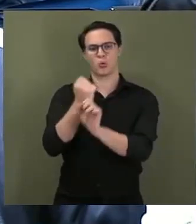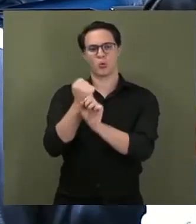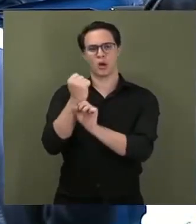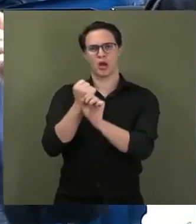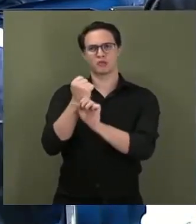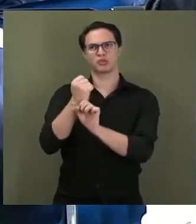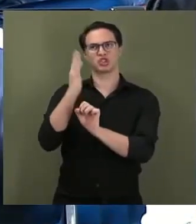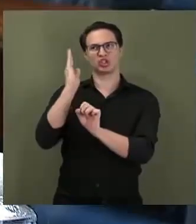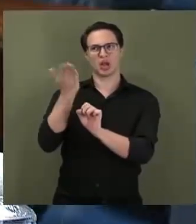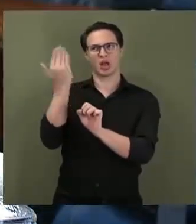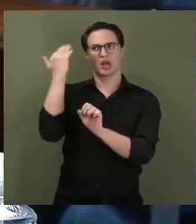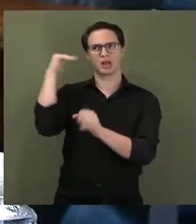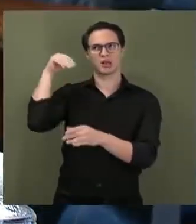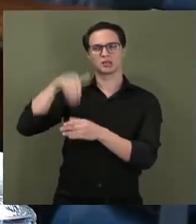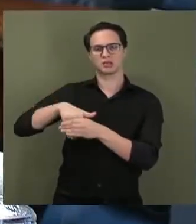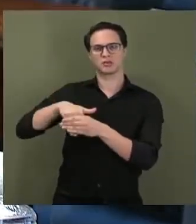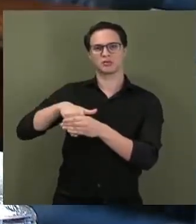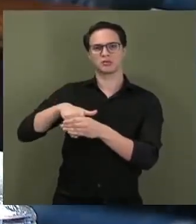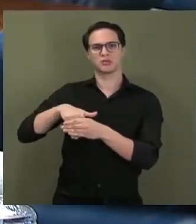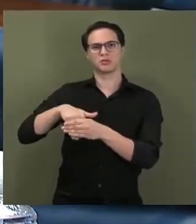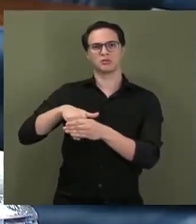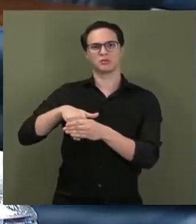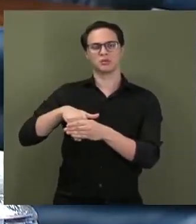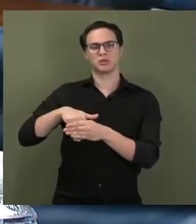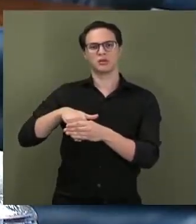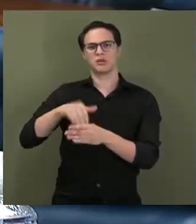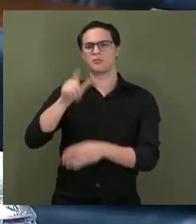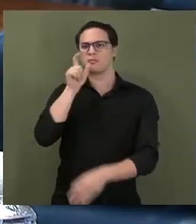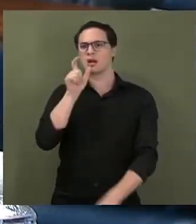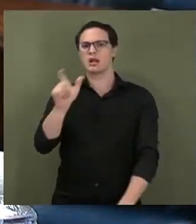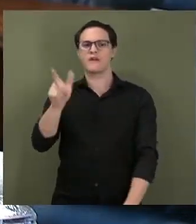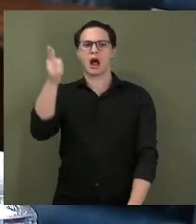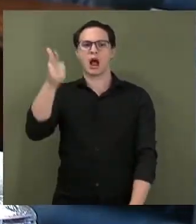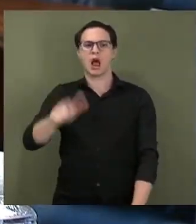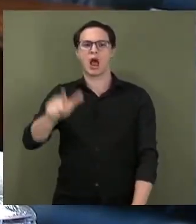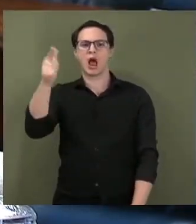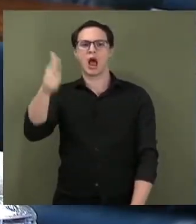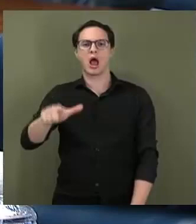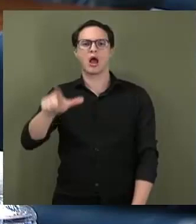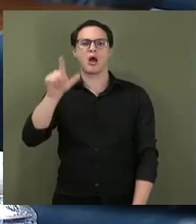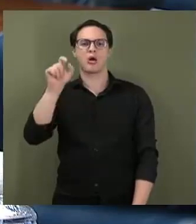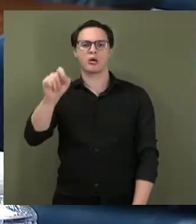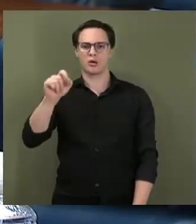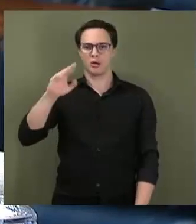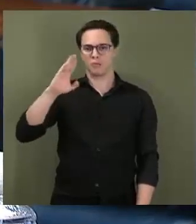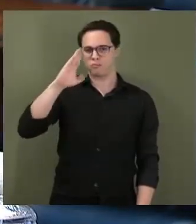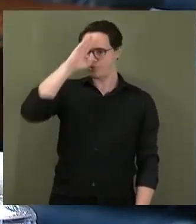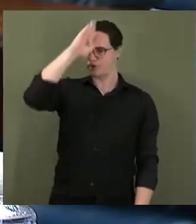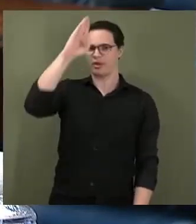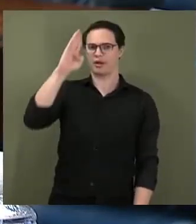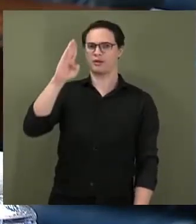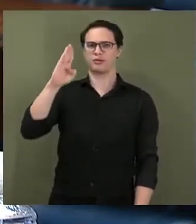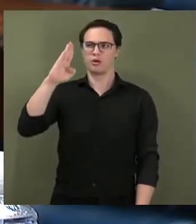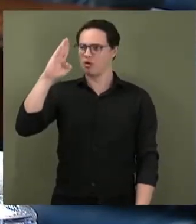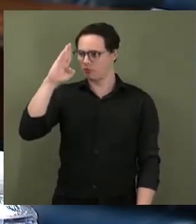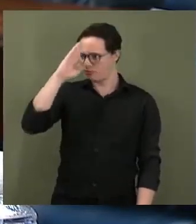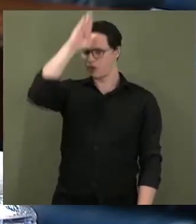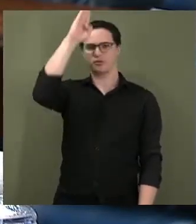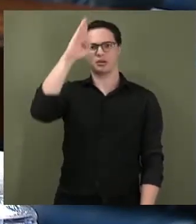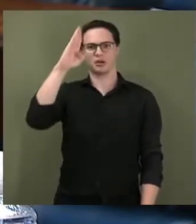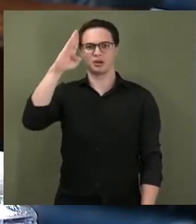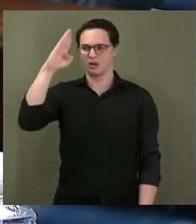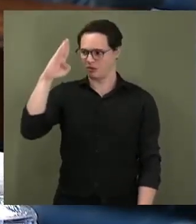passada e a palavra mais ouvida, mais comentada é Bolsonaro. Não é